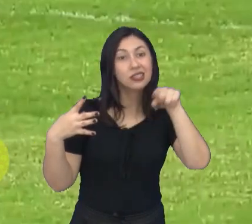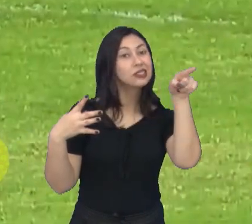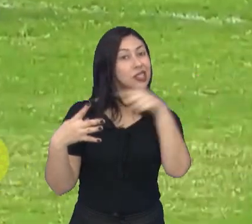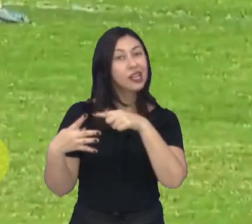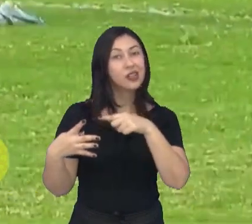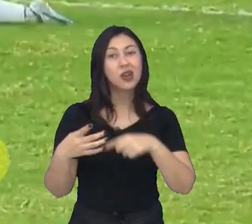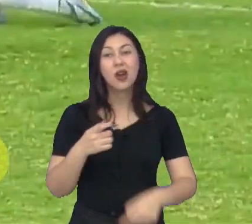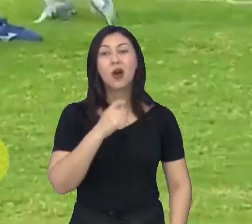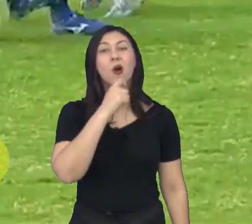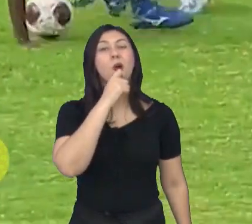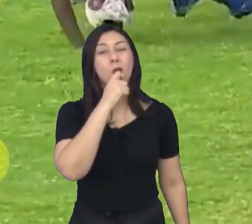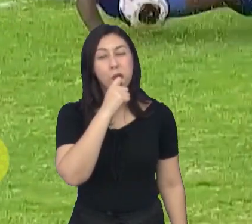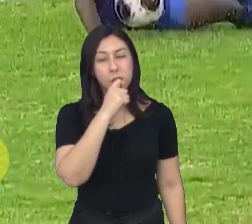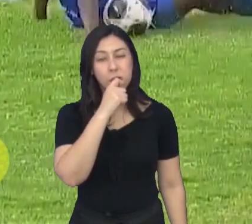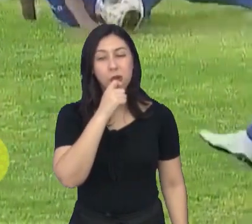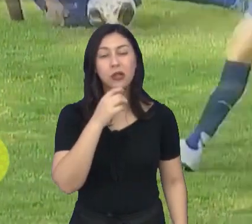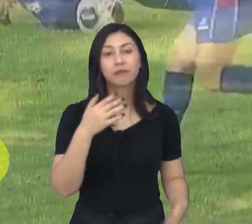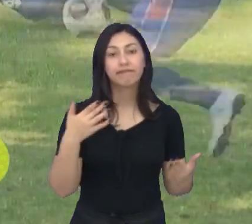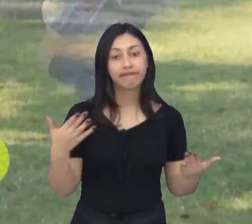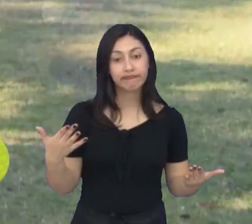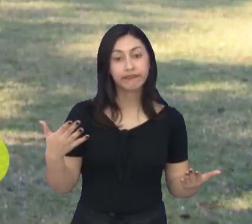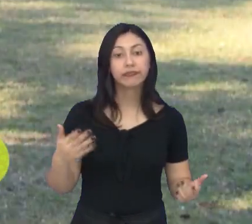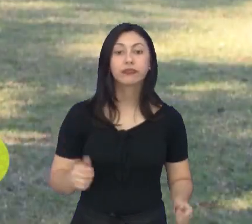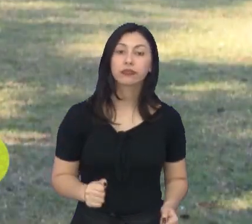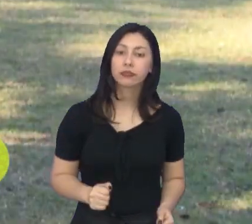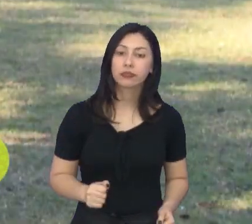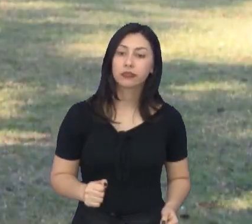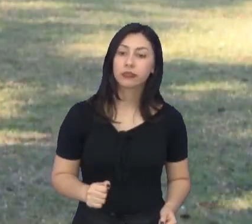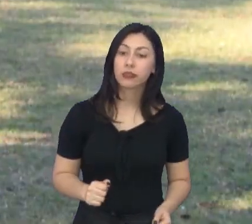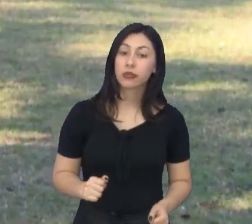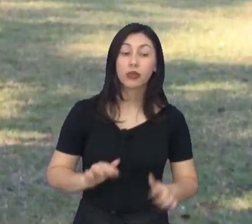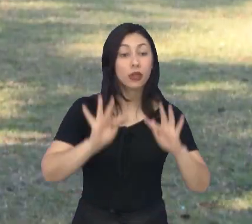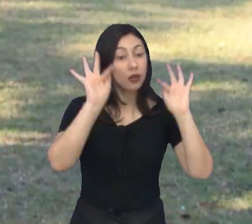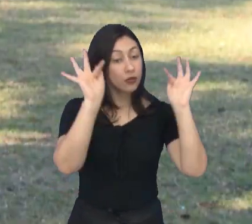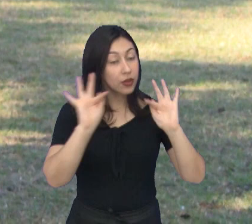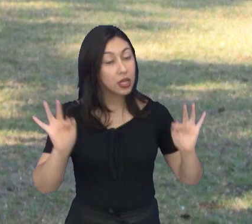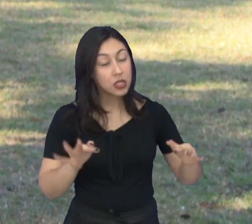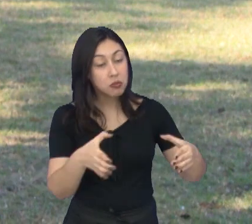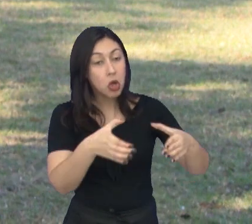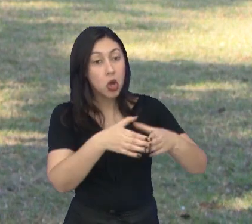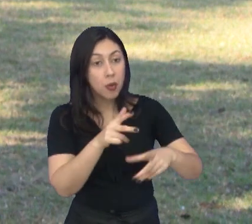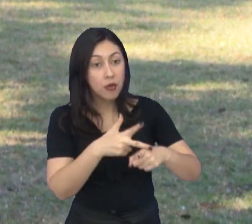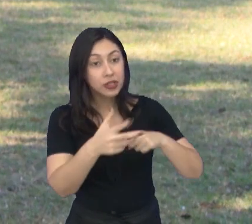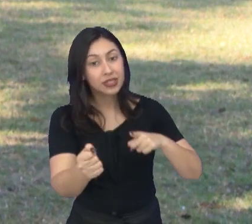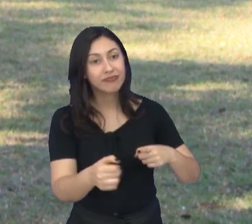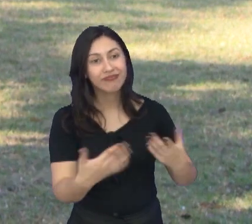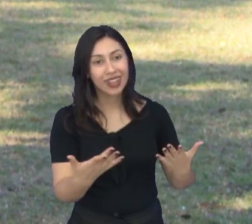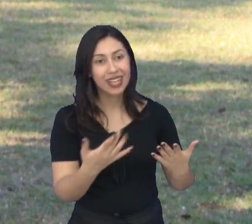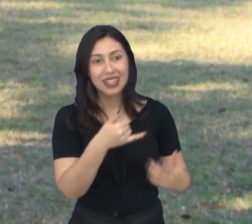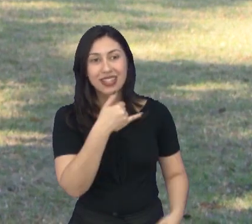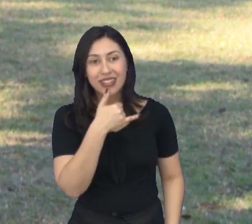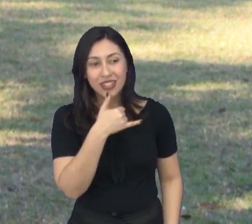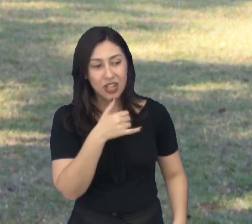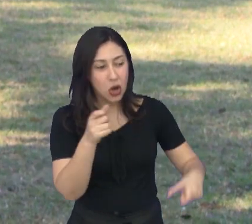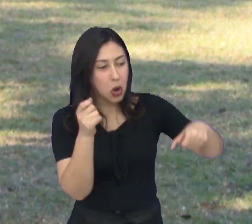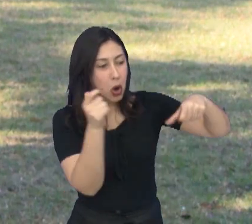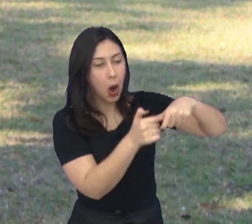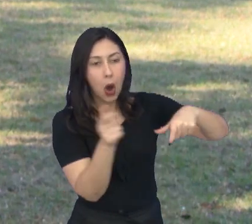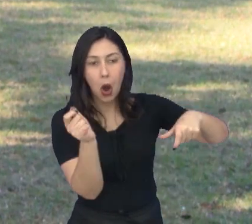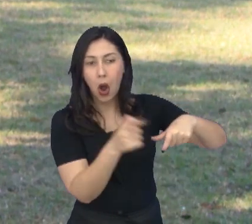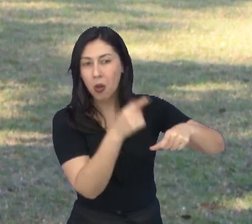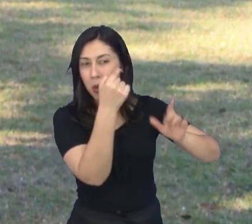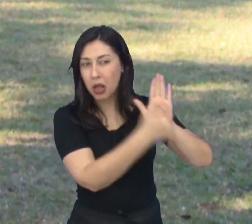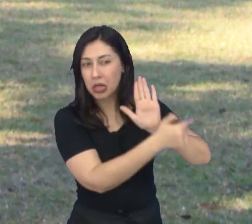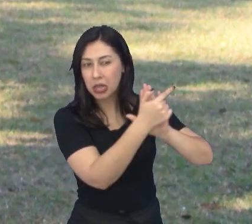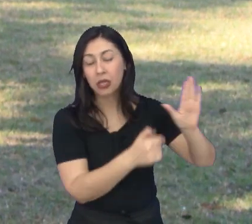Nicolas, além de um pênalti não marcado. Feliz pelo desempenho da nossa equipe, feliz pela vitória. Infelizmente os gols não saíram, mas fiquei feliz que a